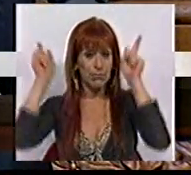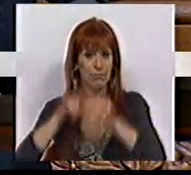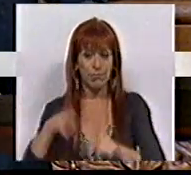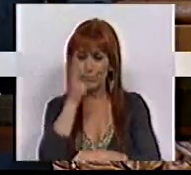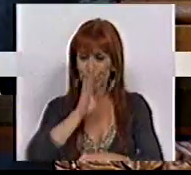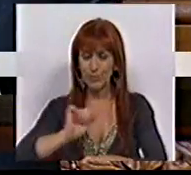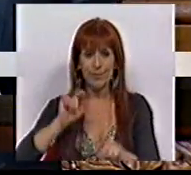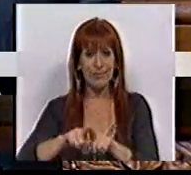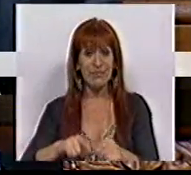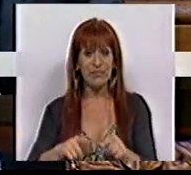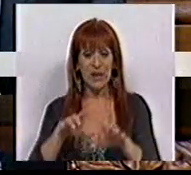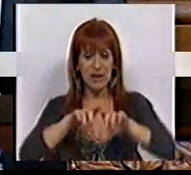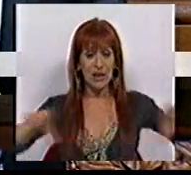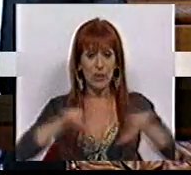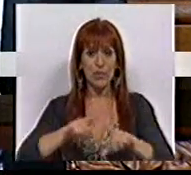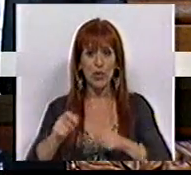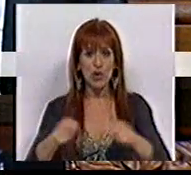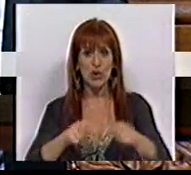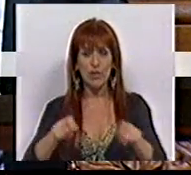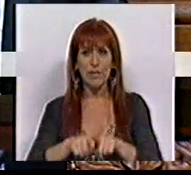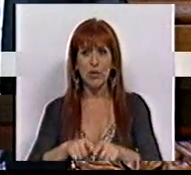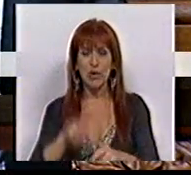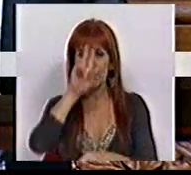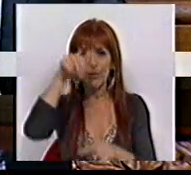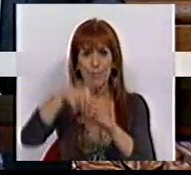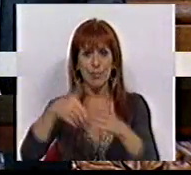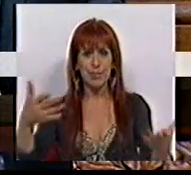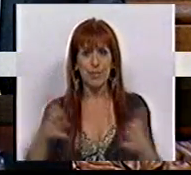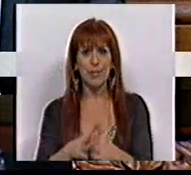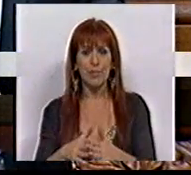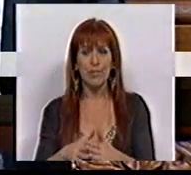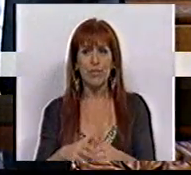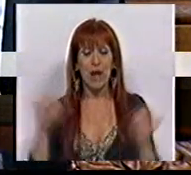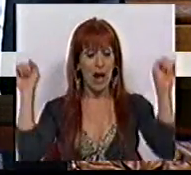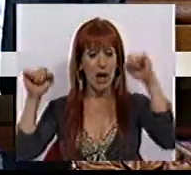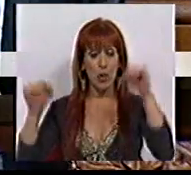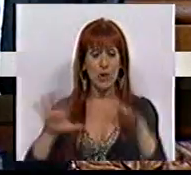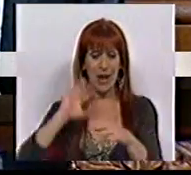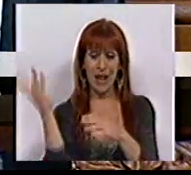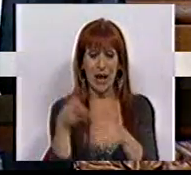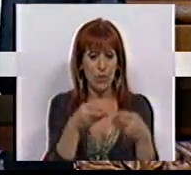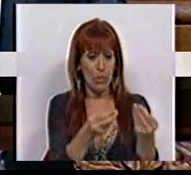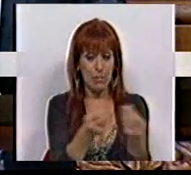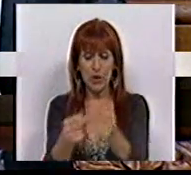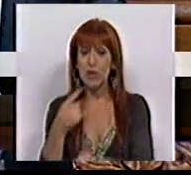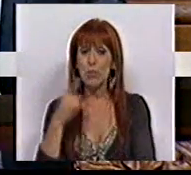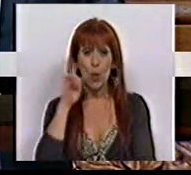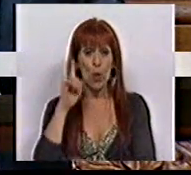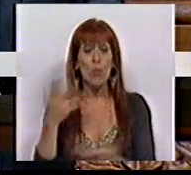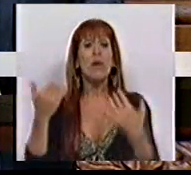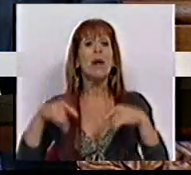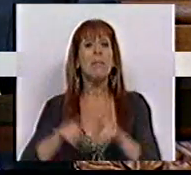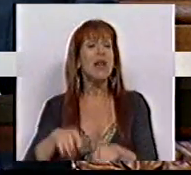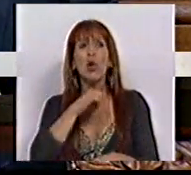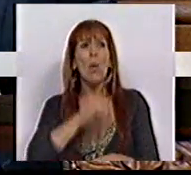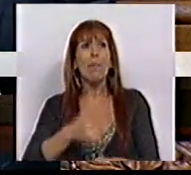da concretização das faixas de gestão de combustível. Os consensos em torno destas matérias são importantes, mas